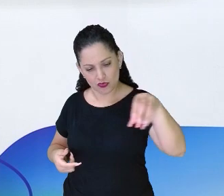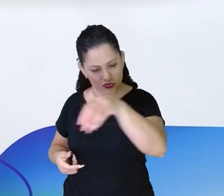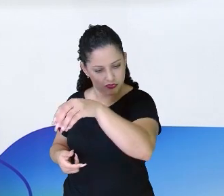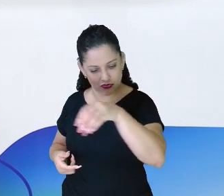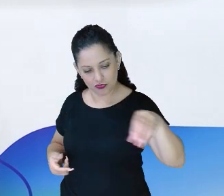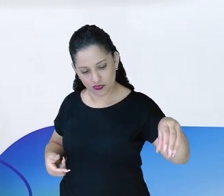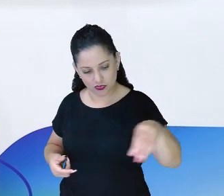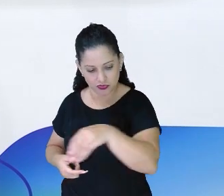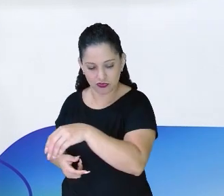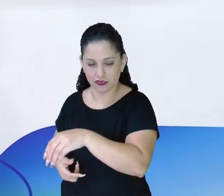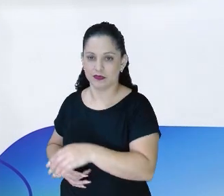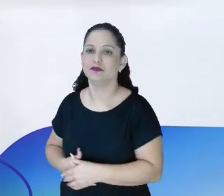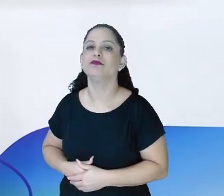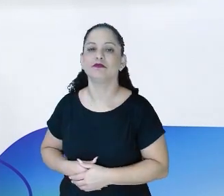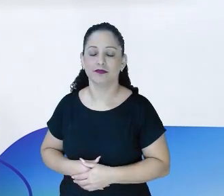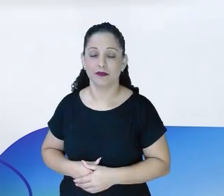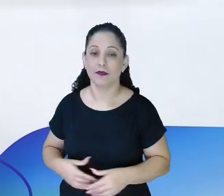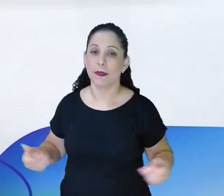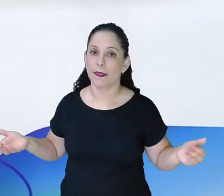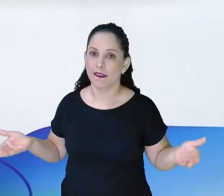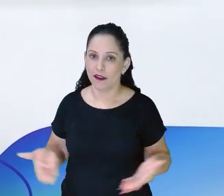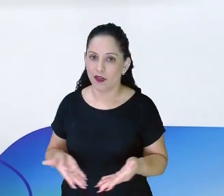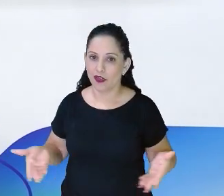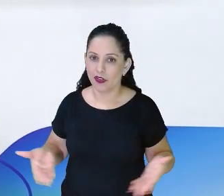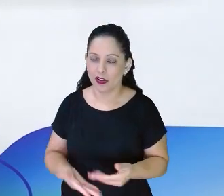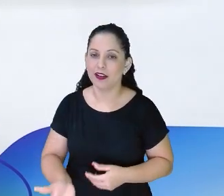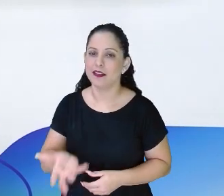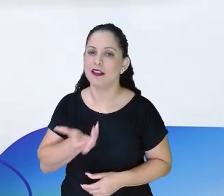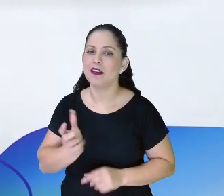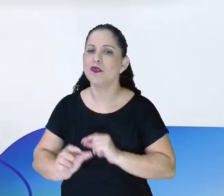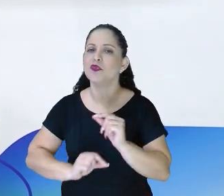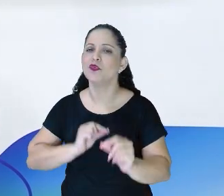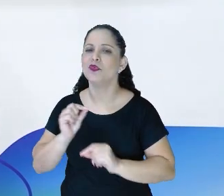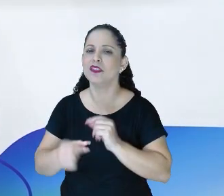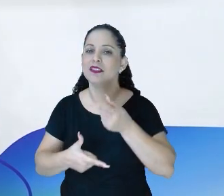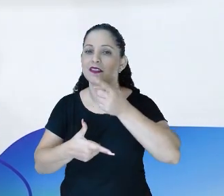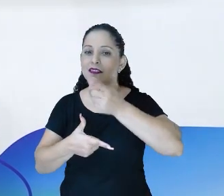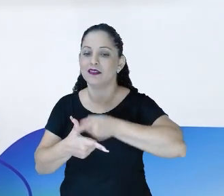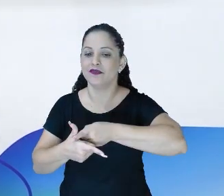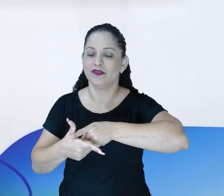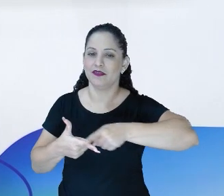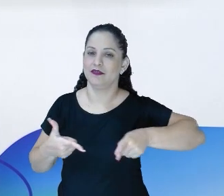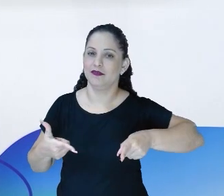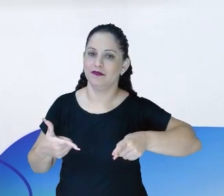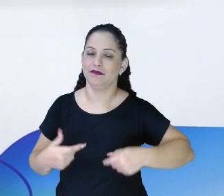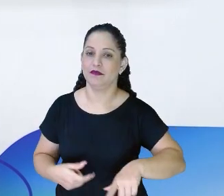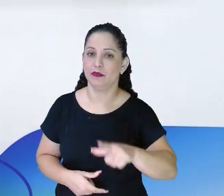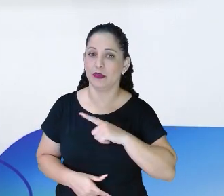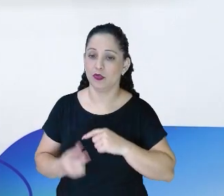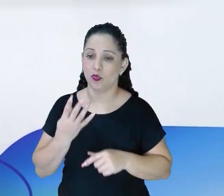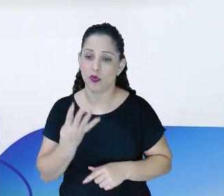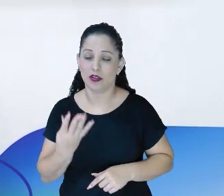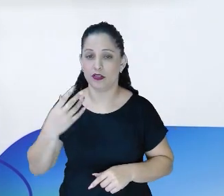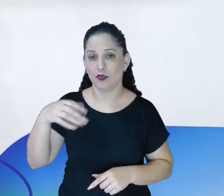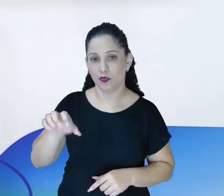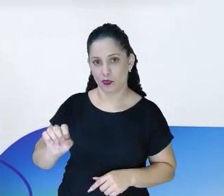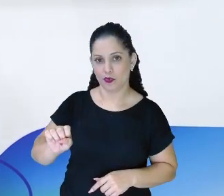casinhas aqui, certo? E eu quero fazer uma divisão. Eu tenho 48